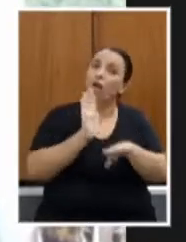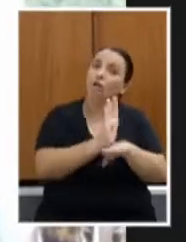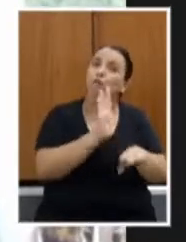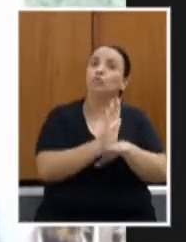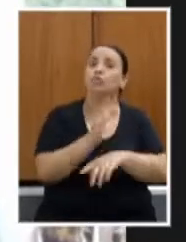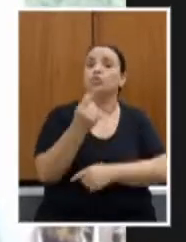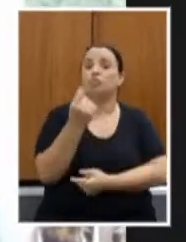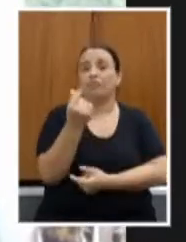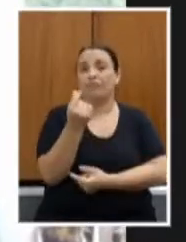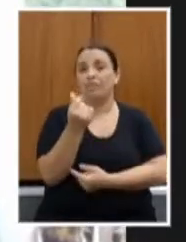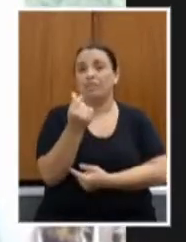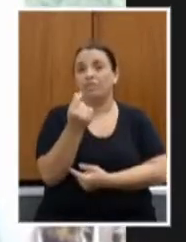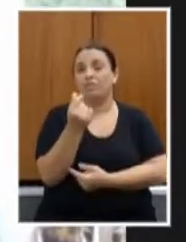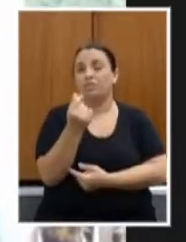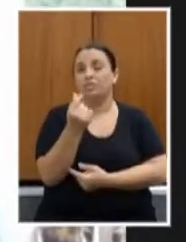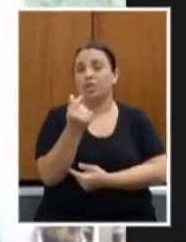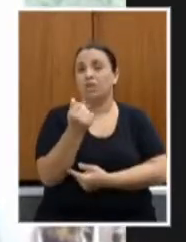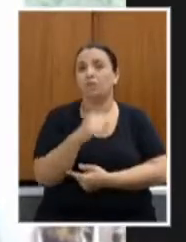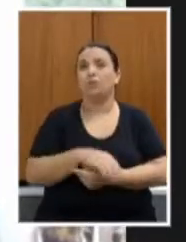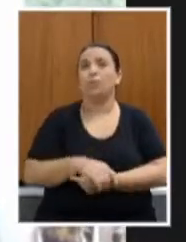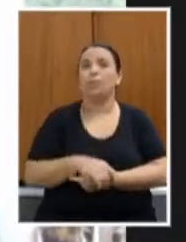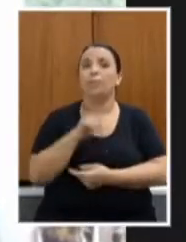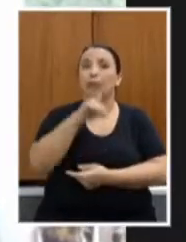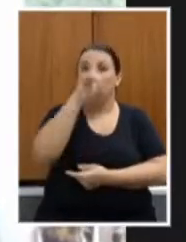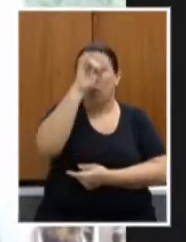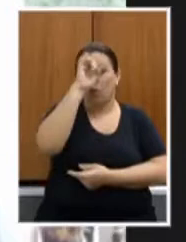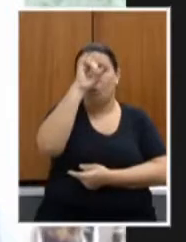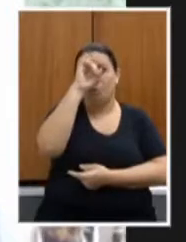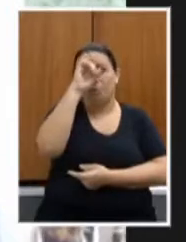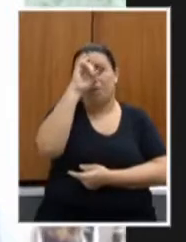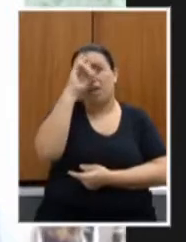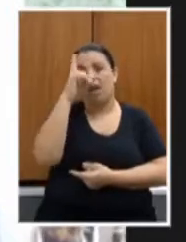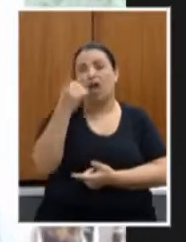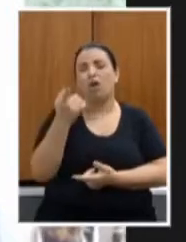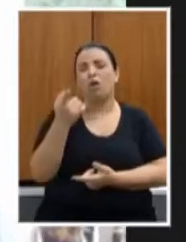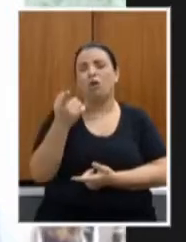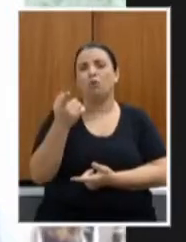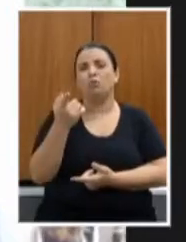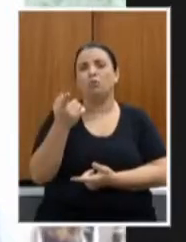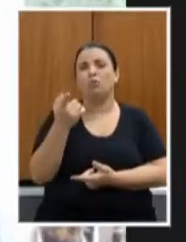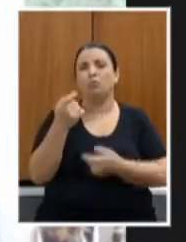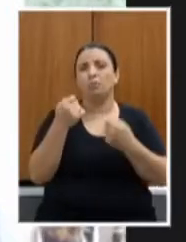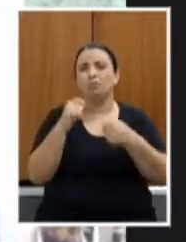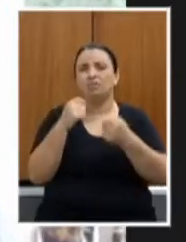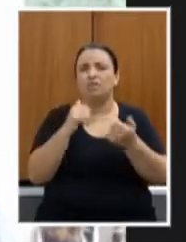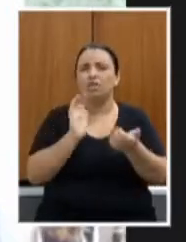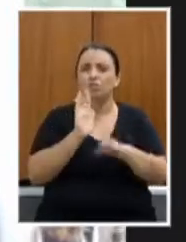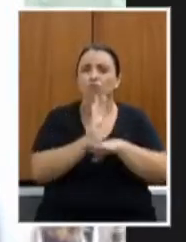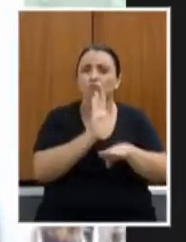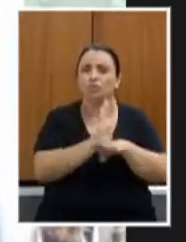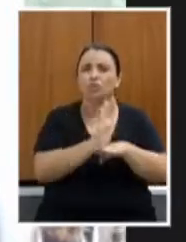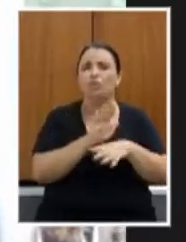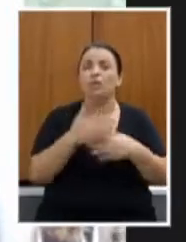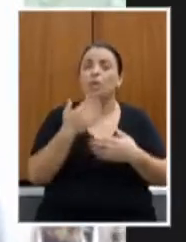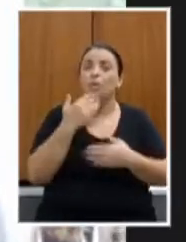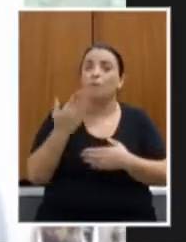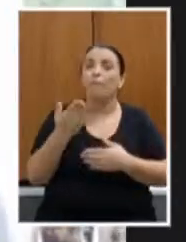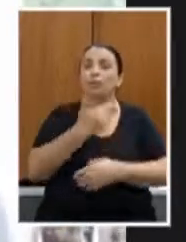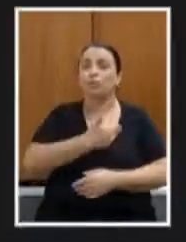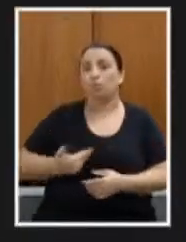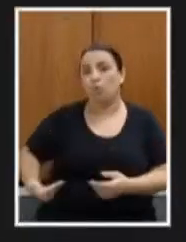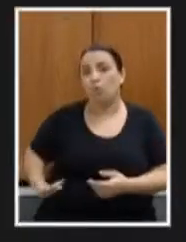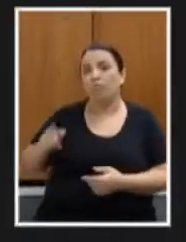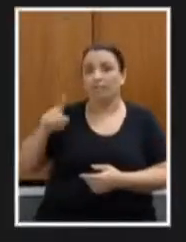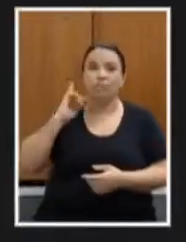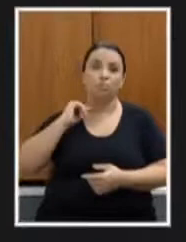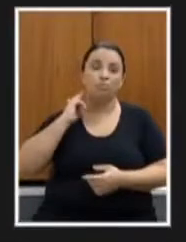Margarida, que é a porta de entrada 81, e a gente para que o governo de Minas Gerais possa enviar recursos